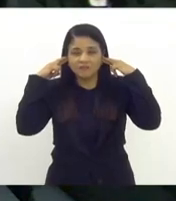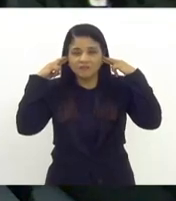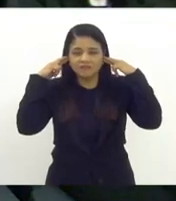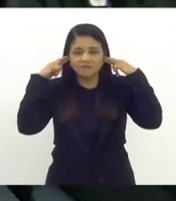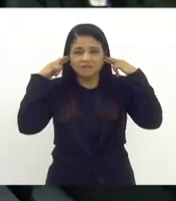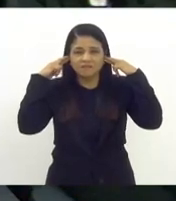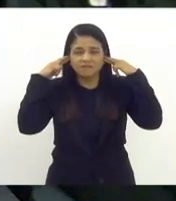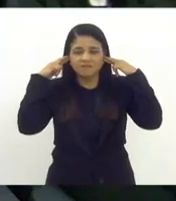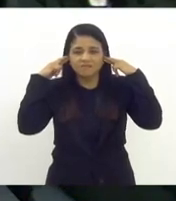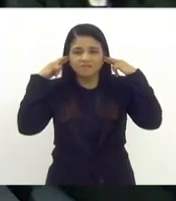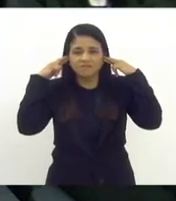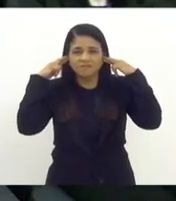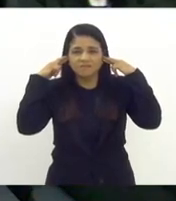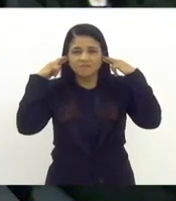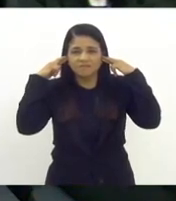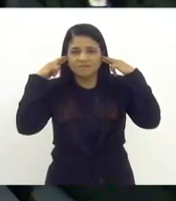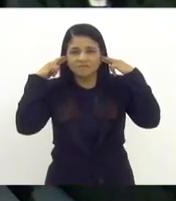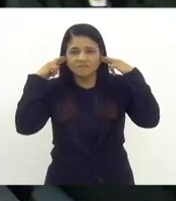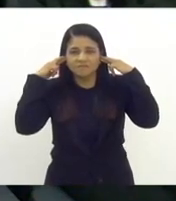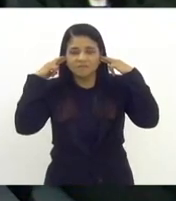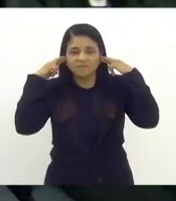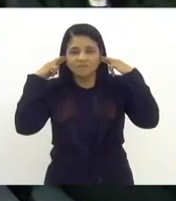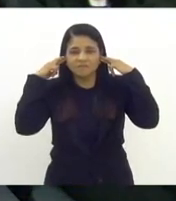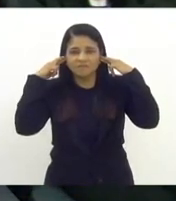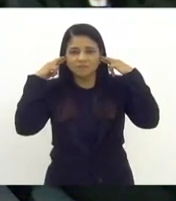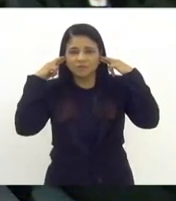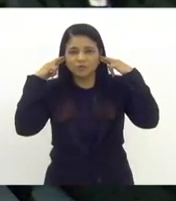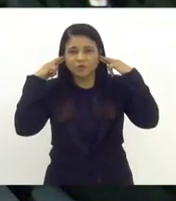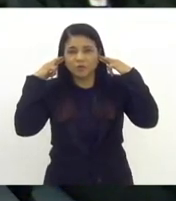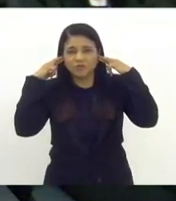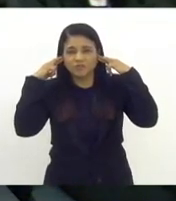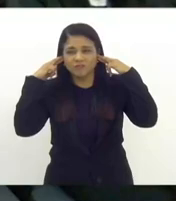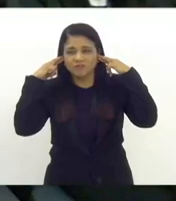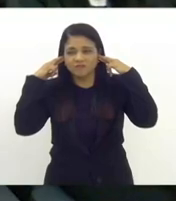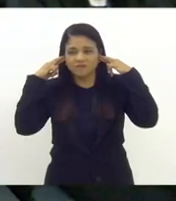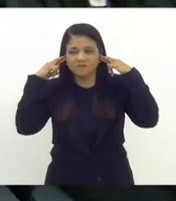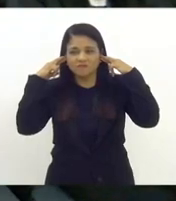porque Infelizmente o governo